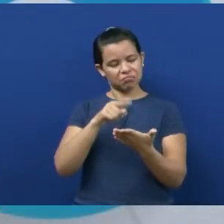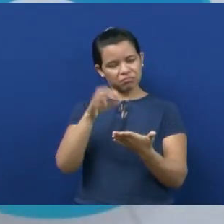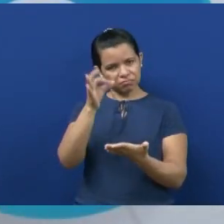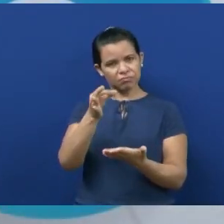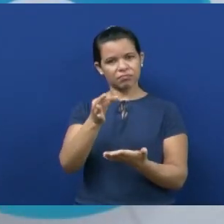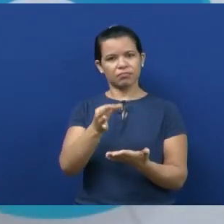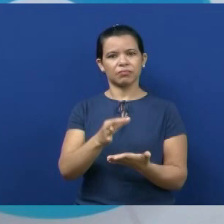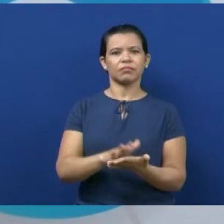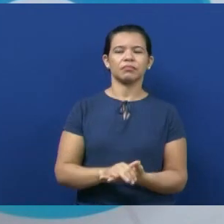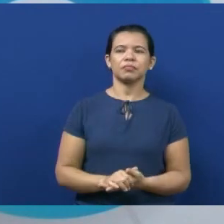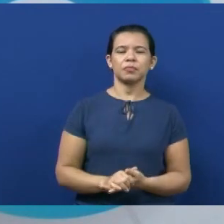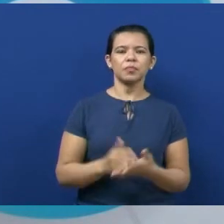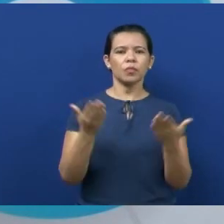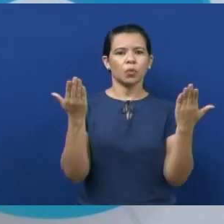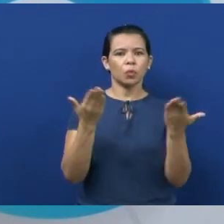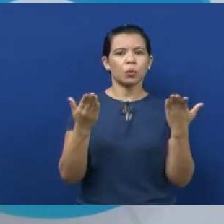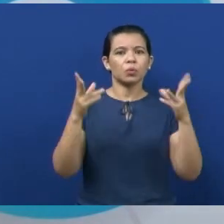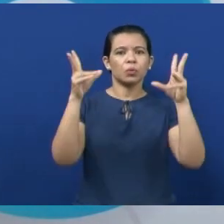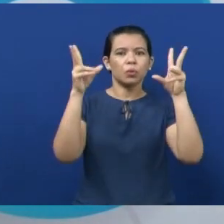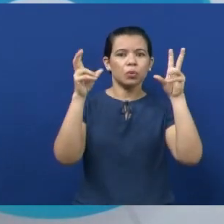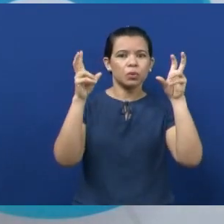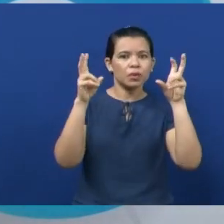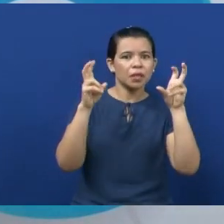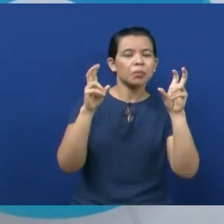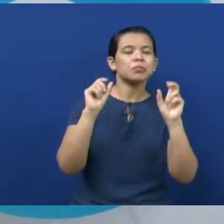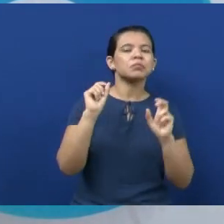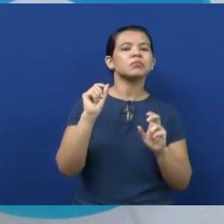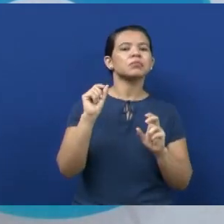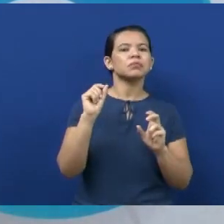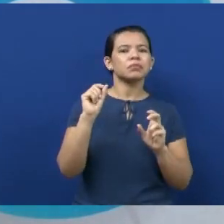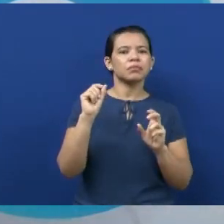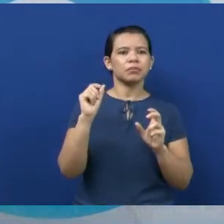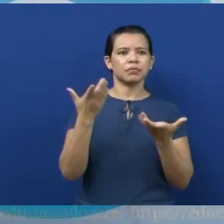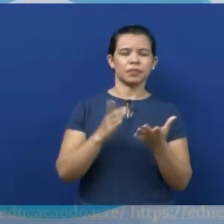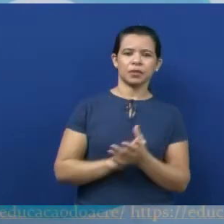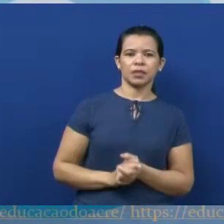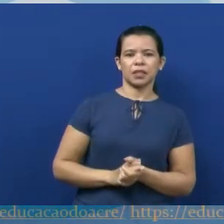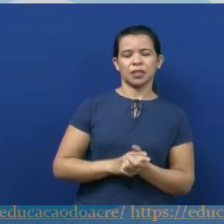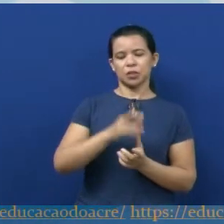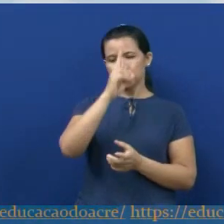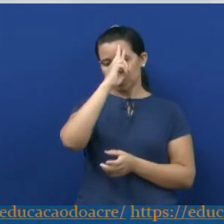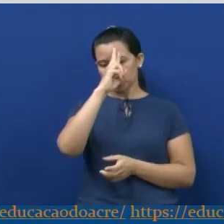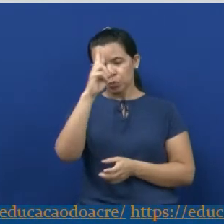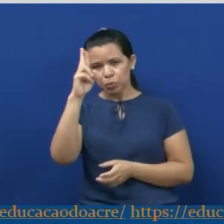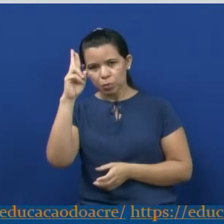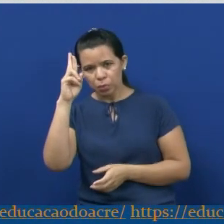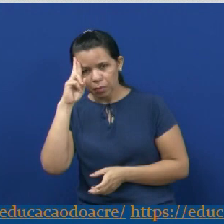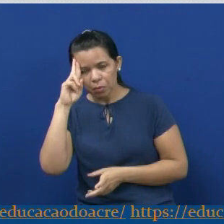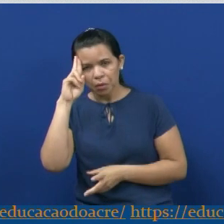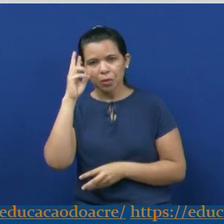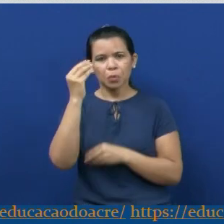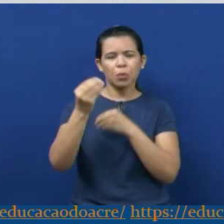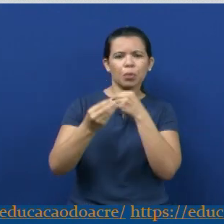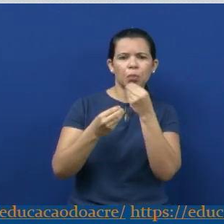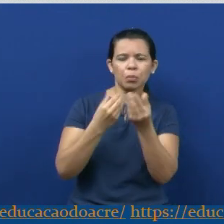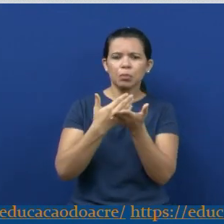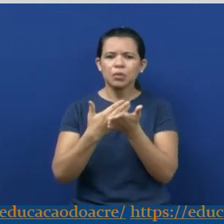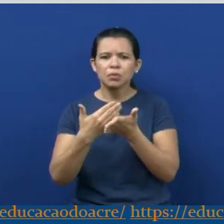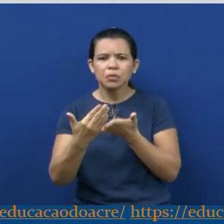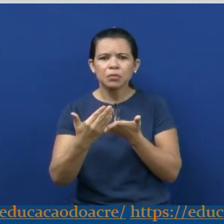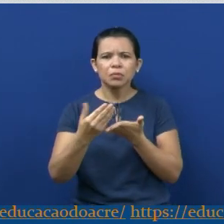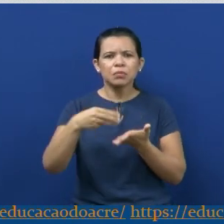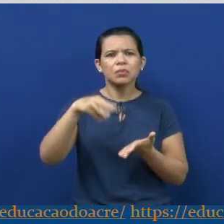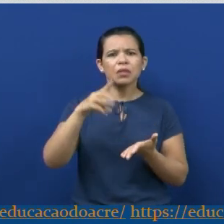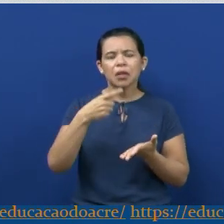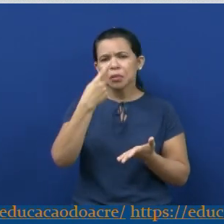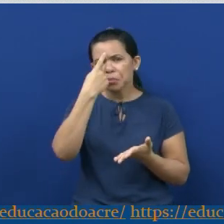hoje o tema da nossa aula foi o quê? Foi o conceito de história, como que a história surgiu, quem inventou,